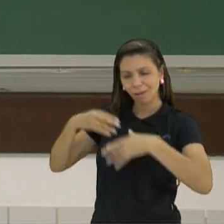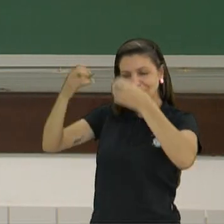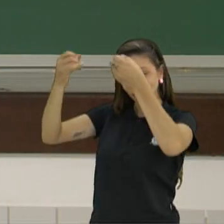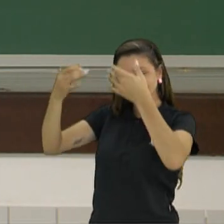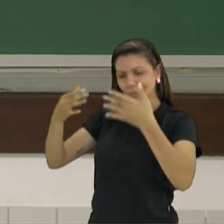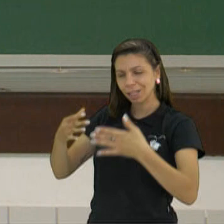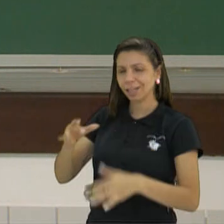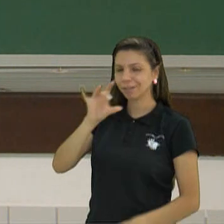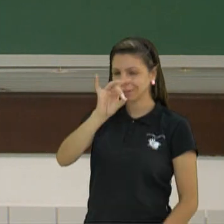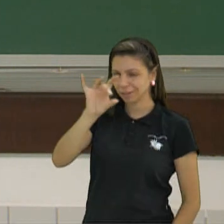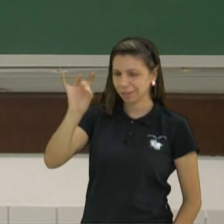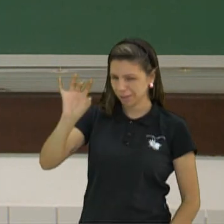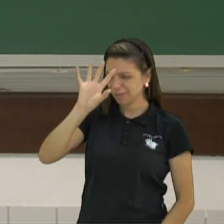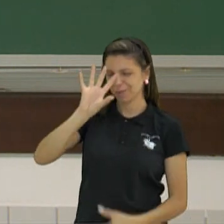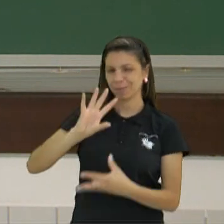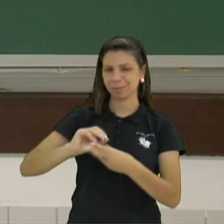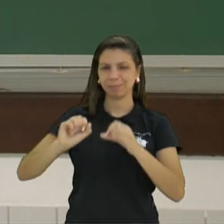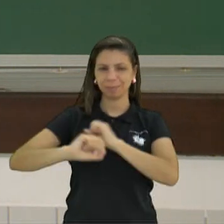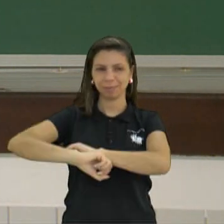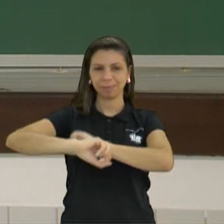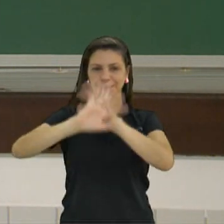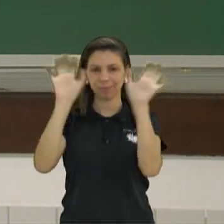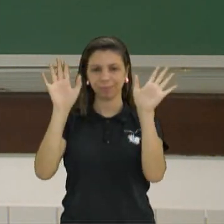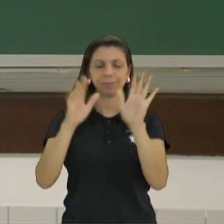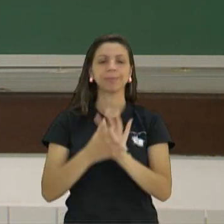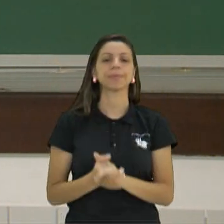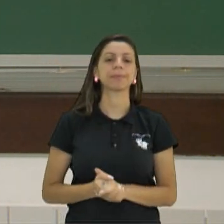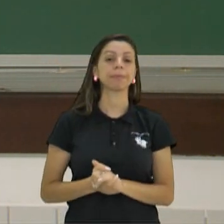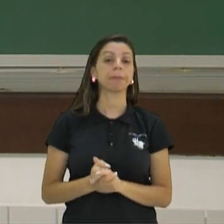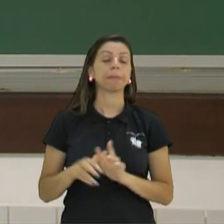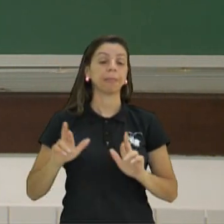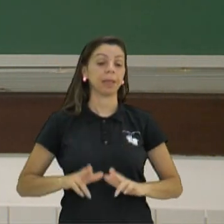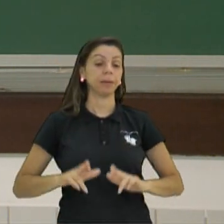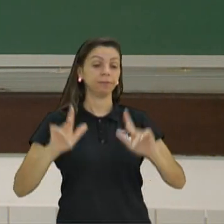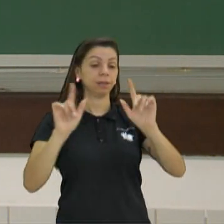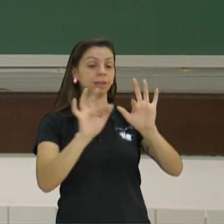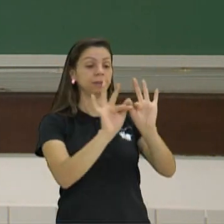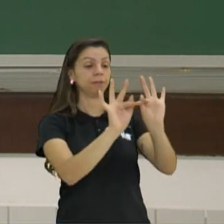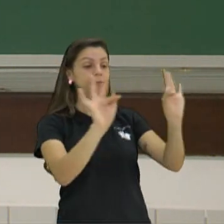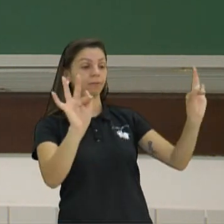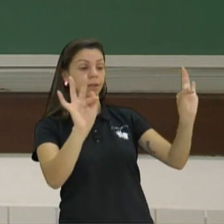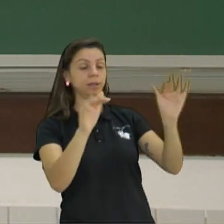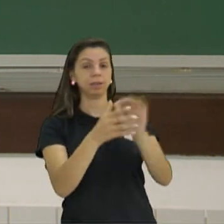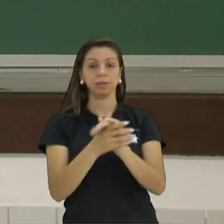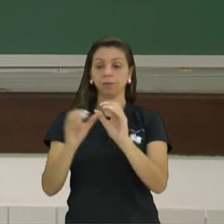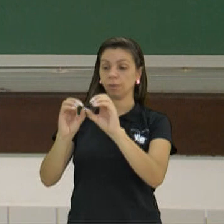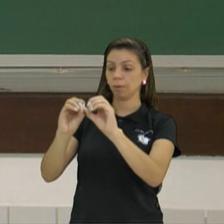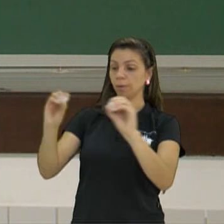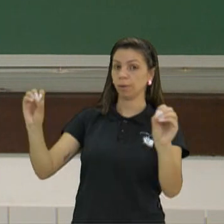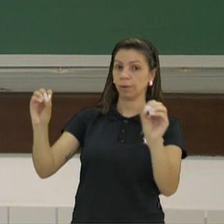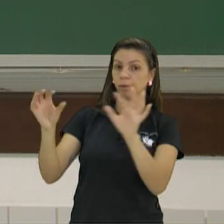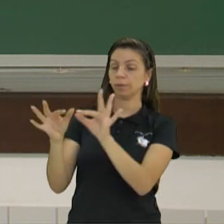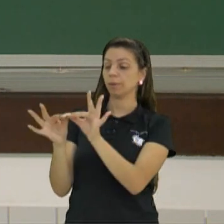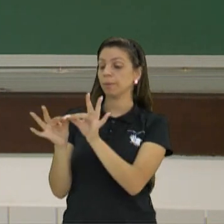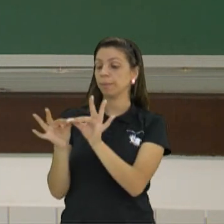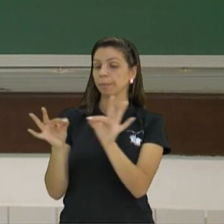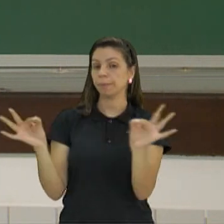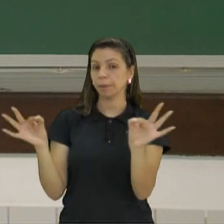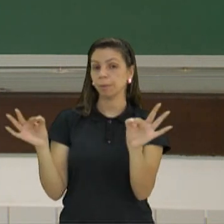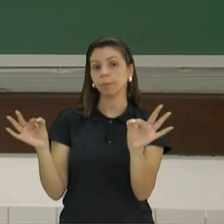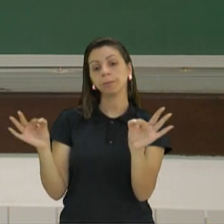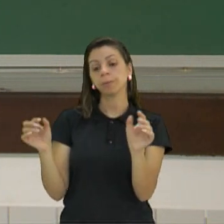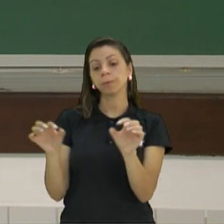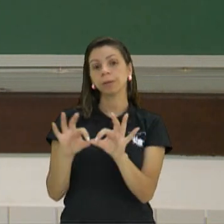deles e você vai entender, ok? Qual que é a diferença entre frase, oração, período simples e período